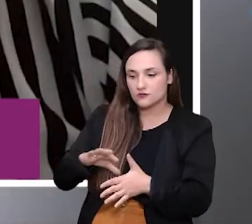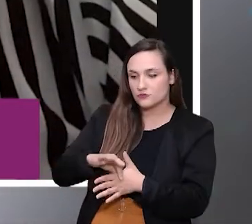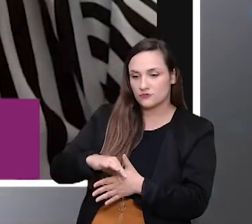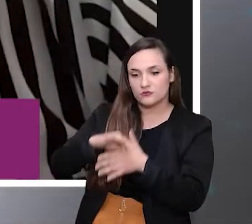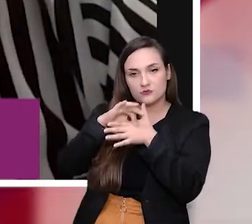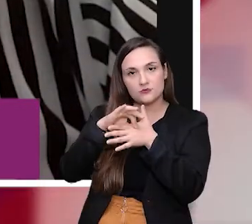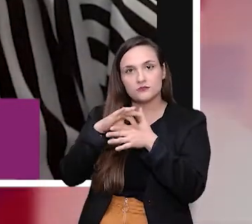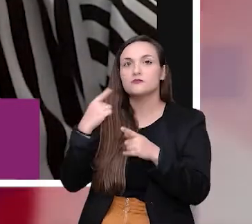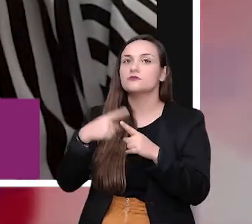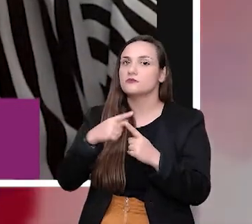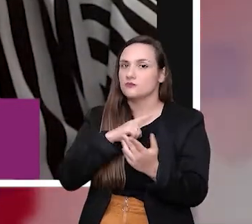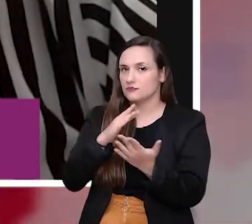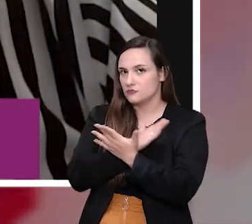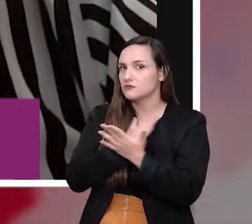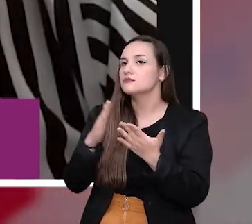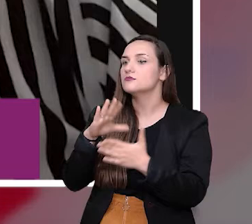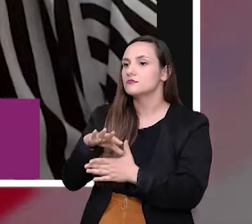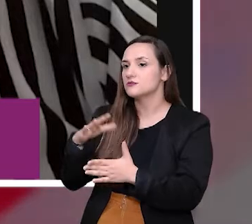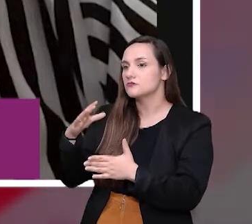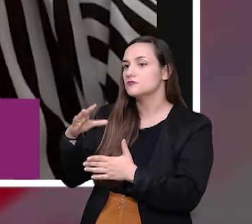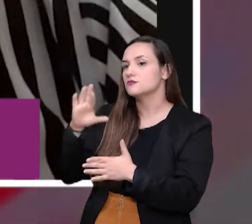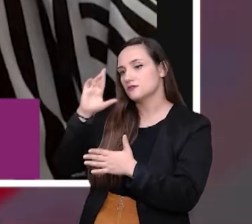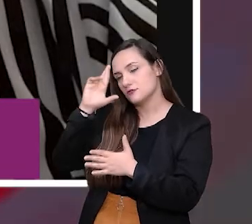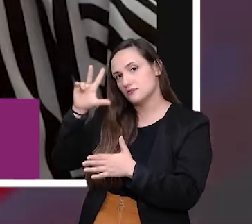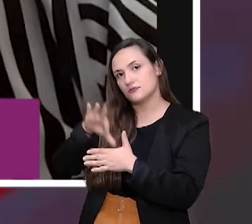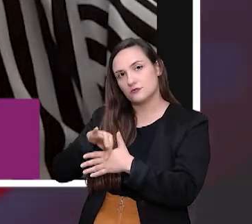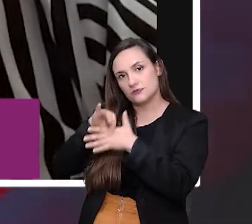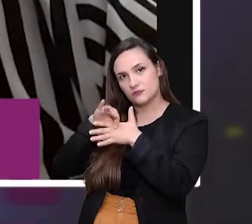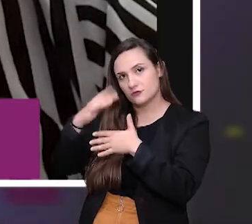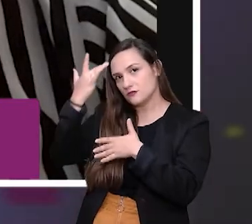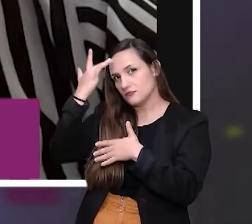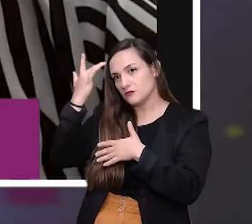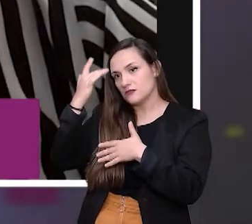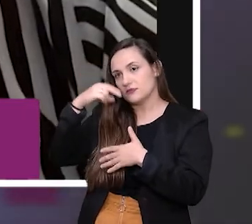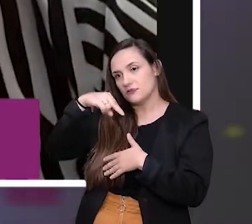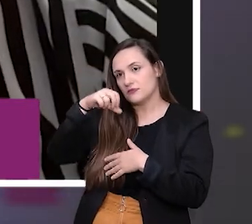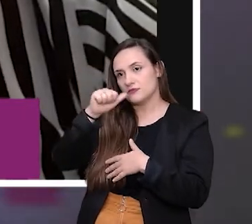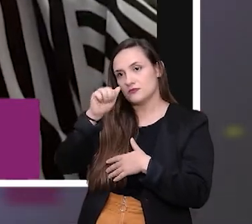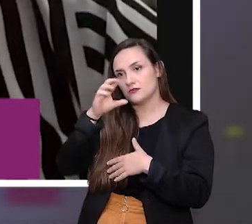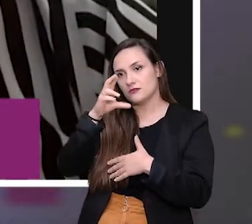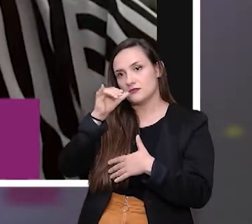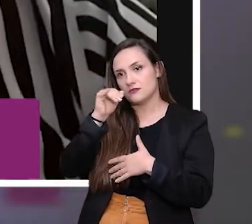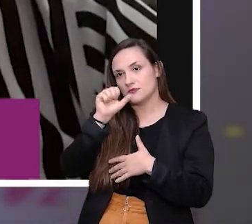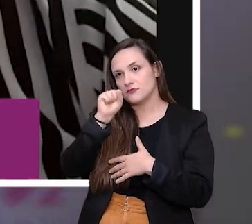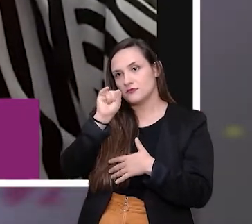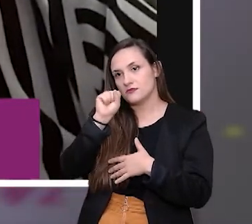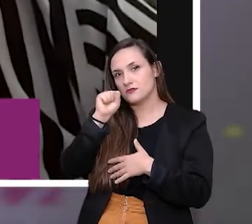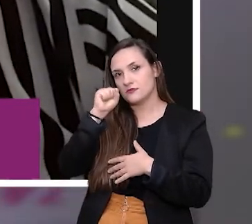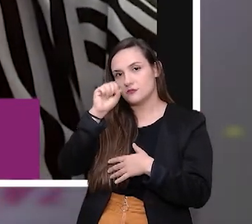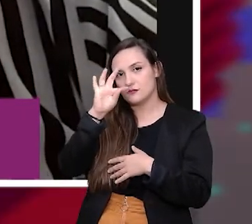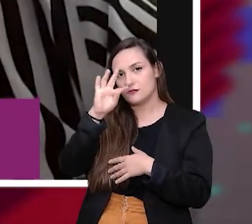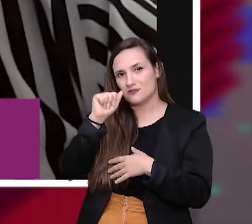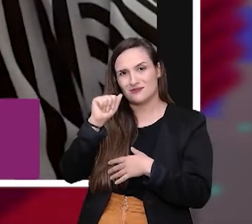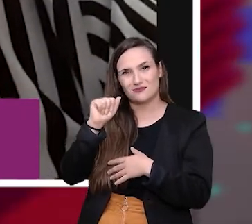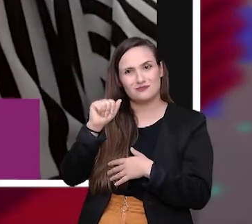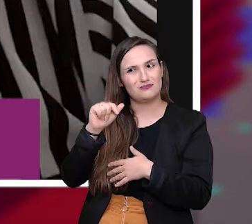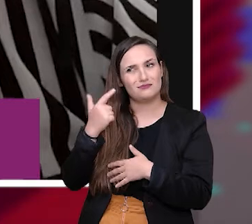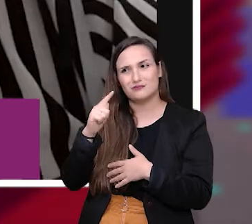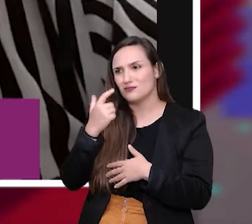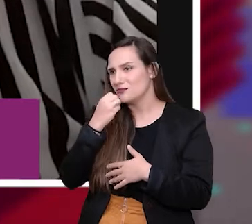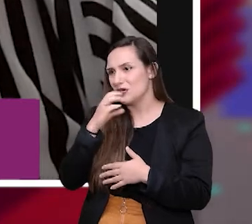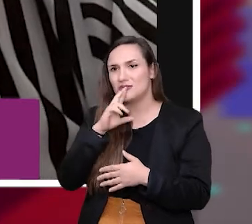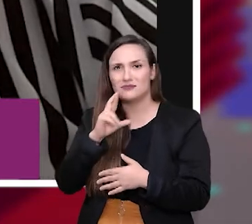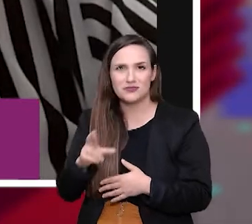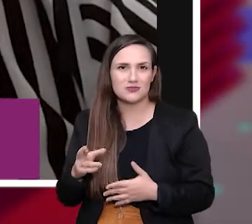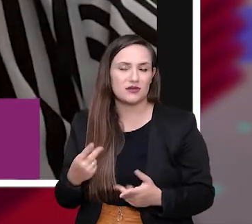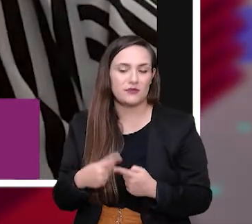líderes narcisistas, eles têm menos resultados positivos junto às suas equipes, porque nenhum